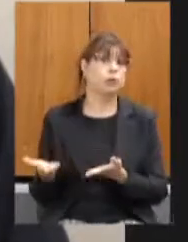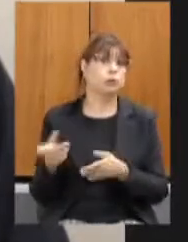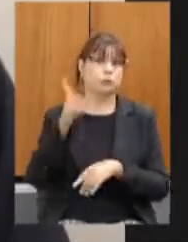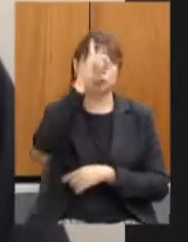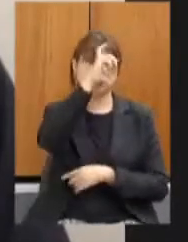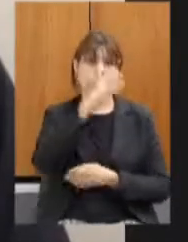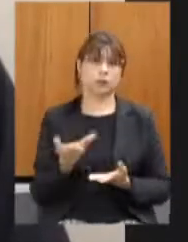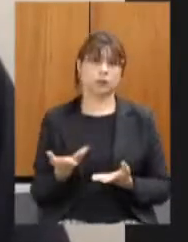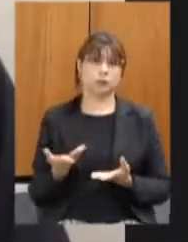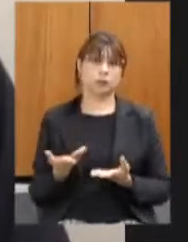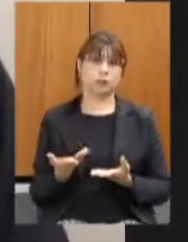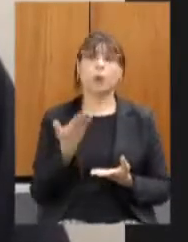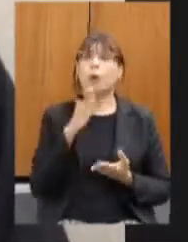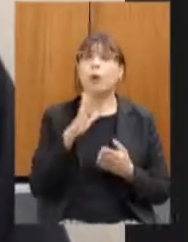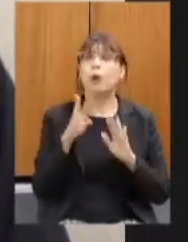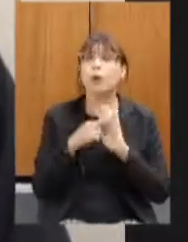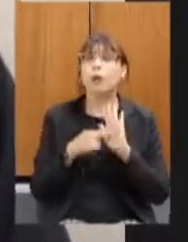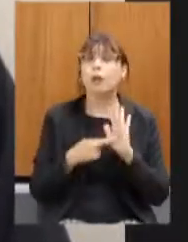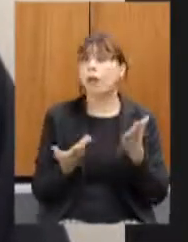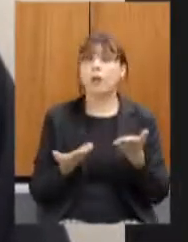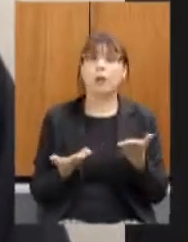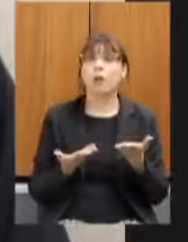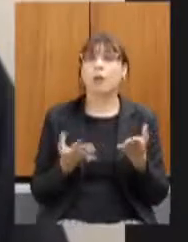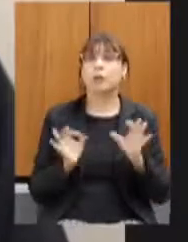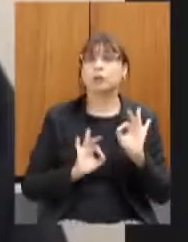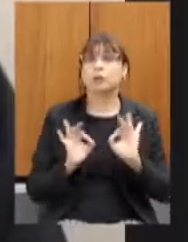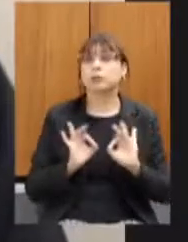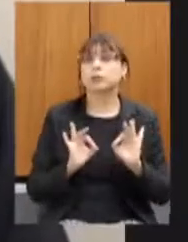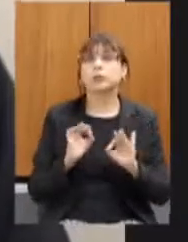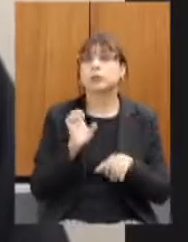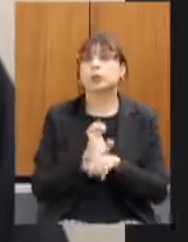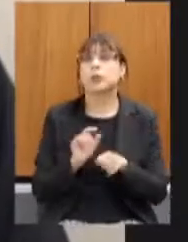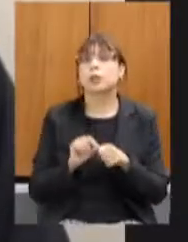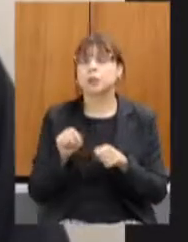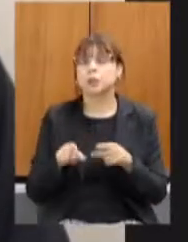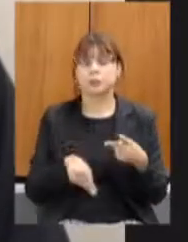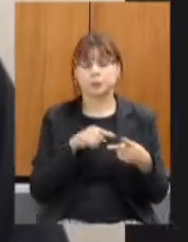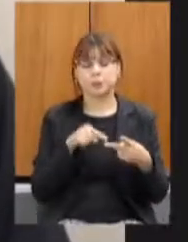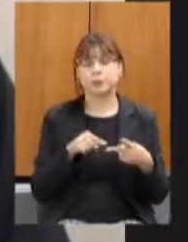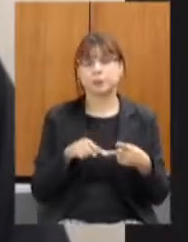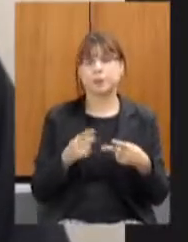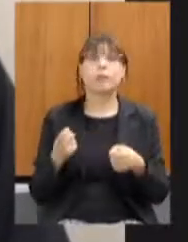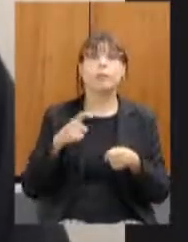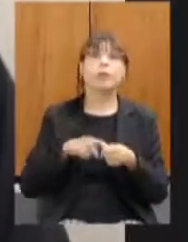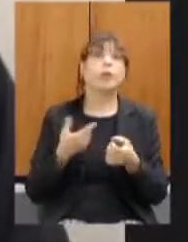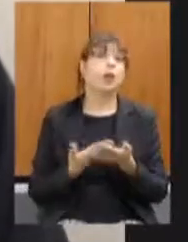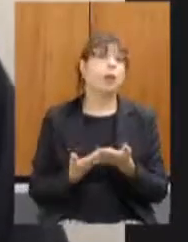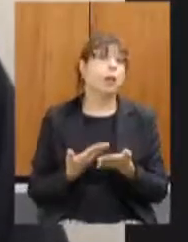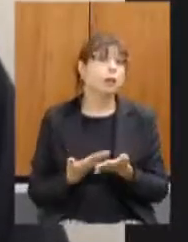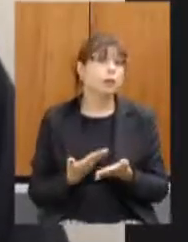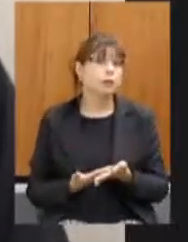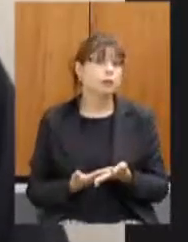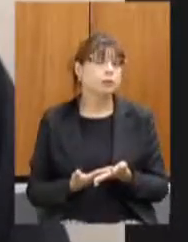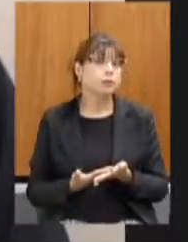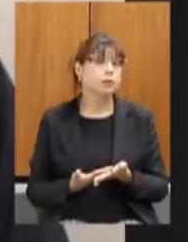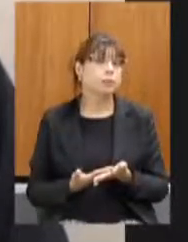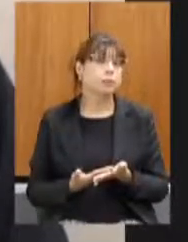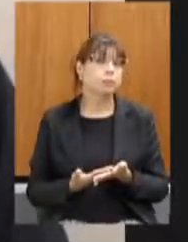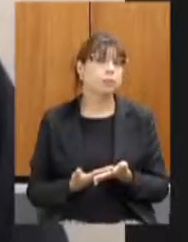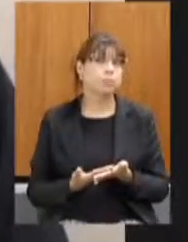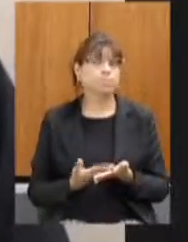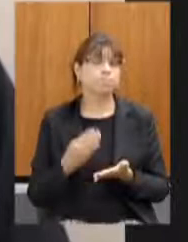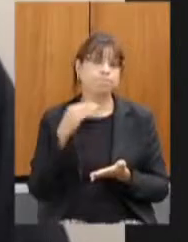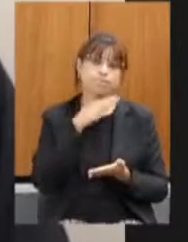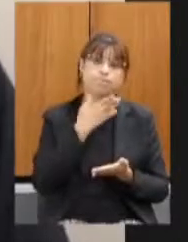e quais são as diretrizes do status relação a isso segundo é que estão em volta às aulas é a gente ver